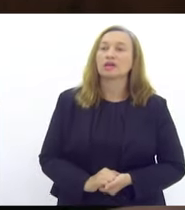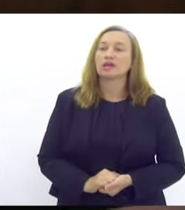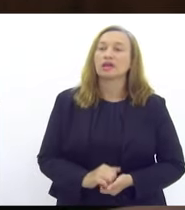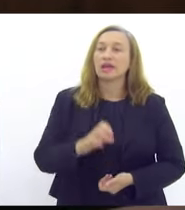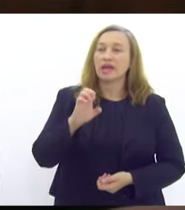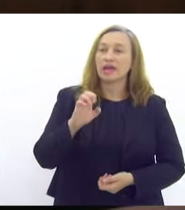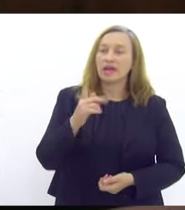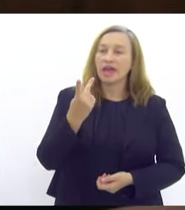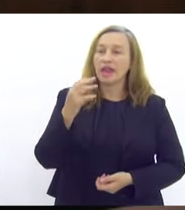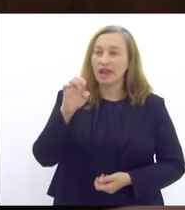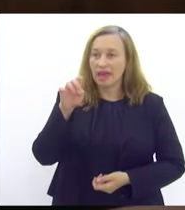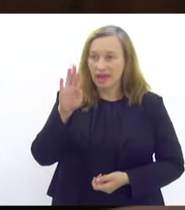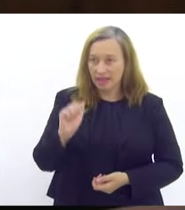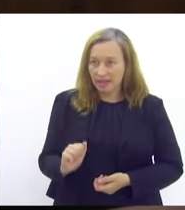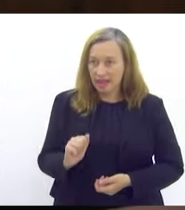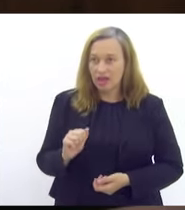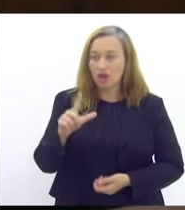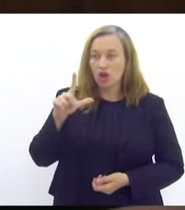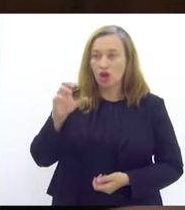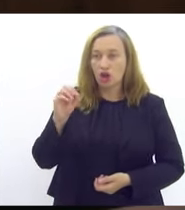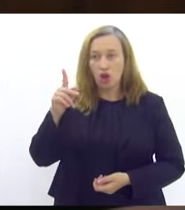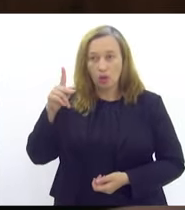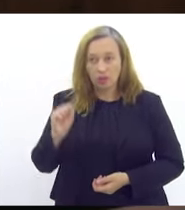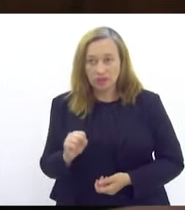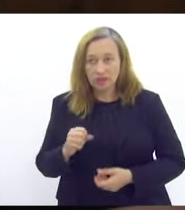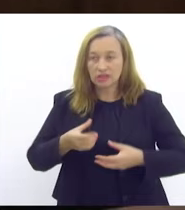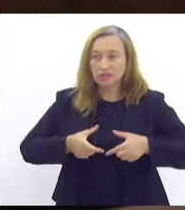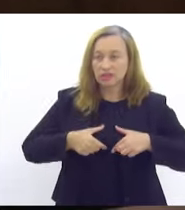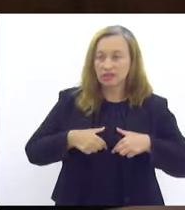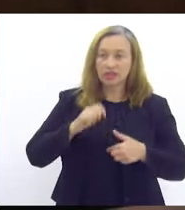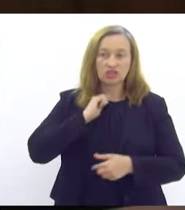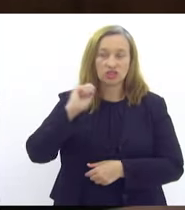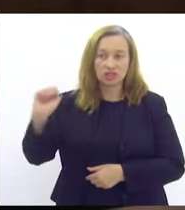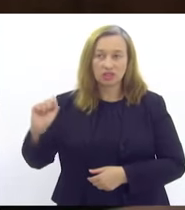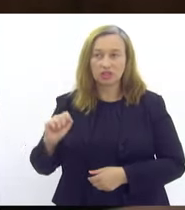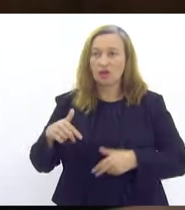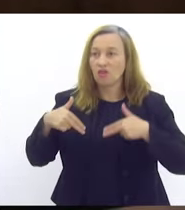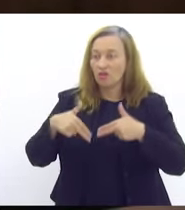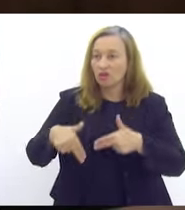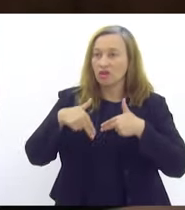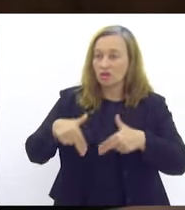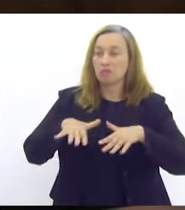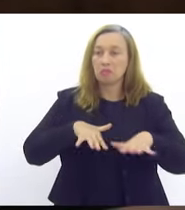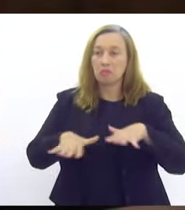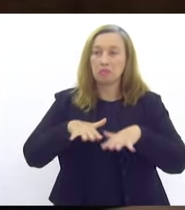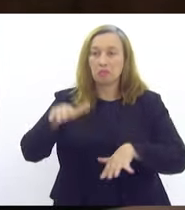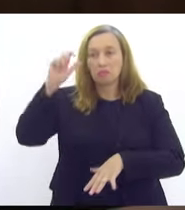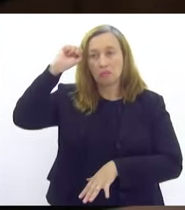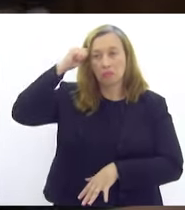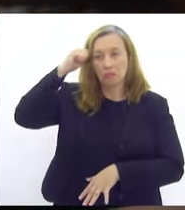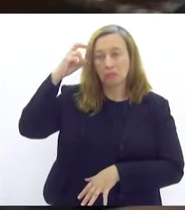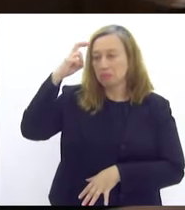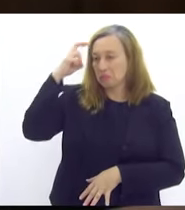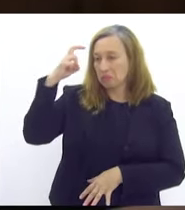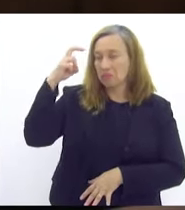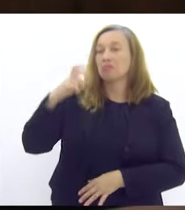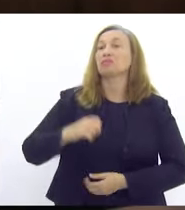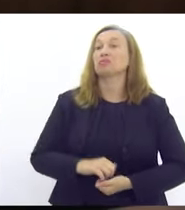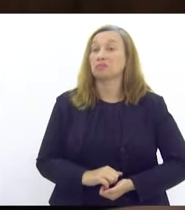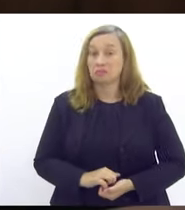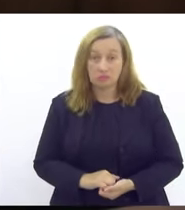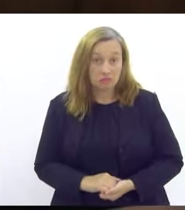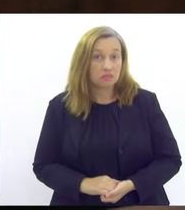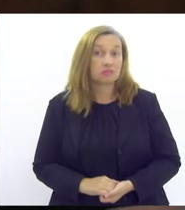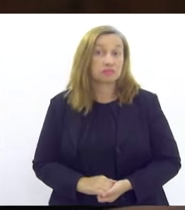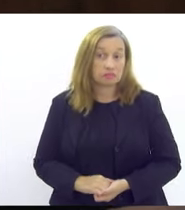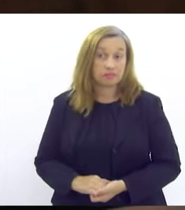Helena Teodoro Lopes e conceder a medalha Tiradentes, um ativista do movimento negro, uma intelectual negra, também